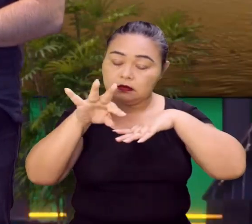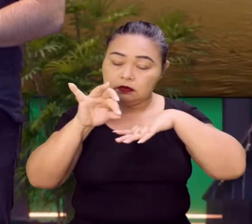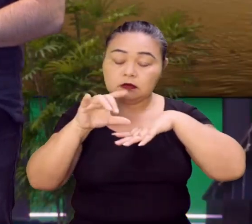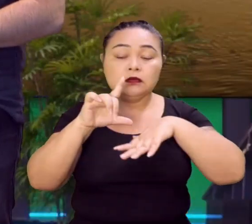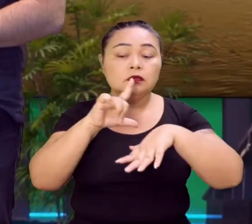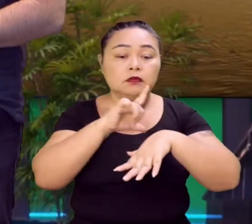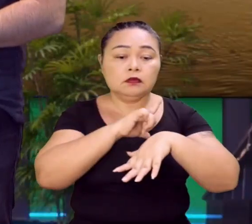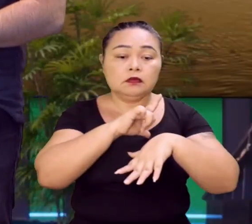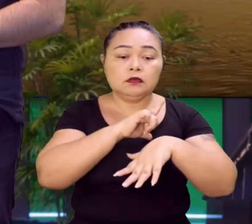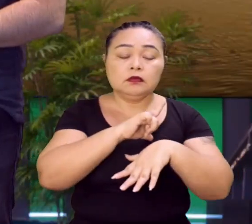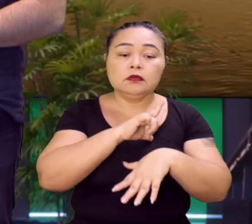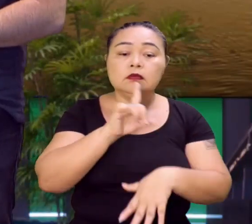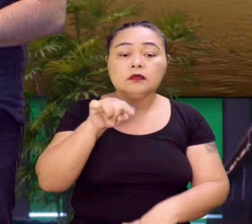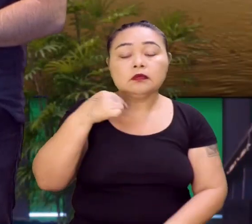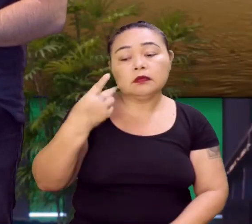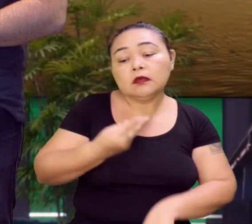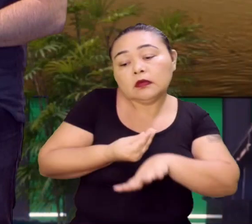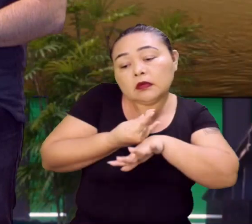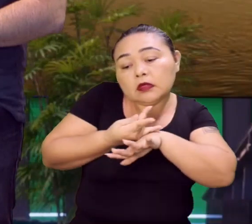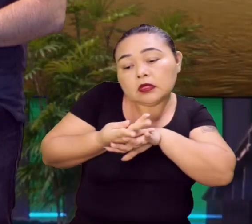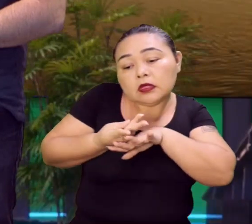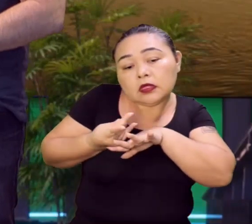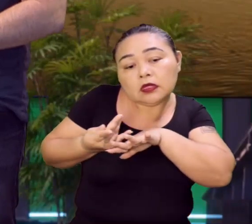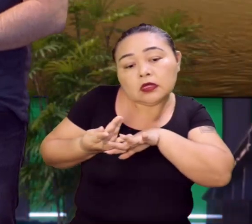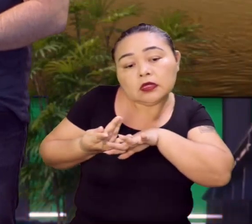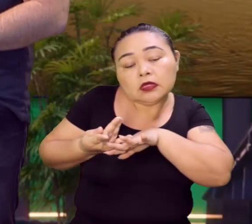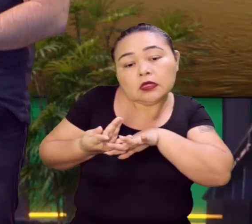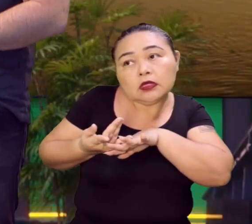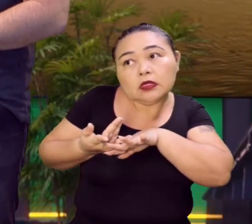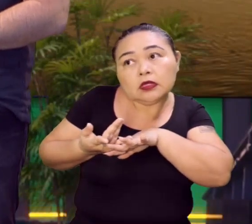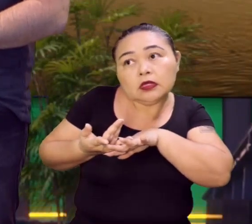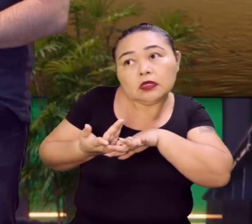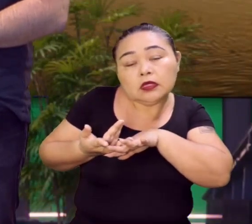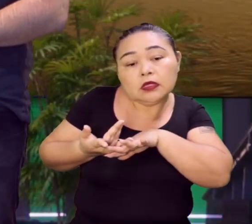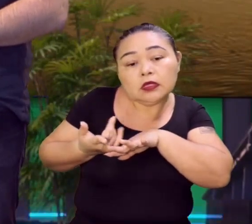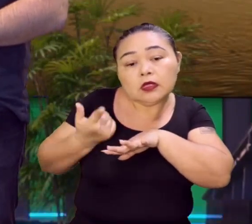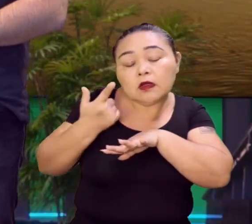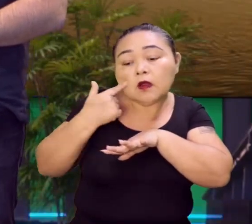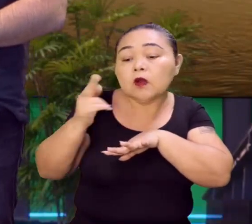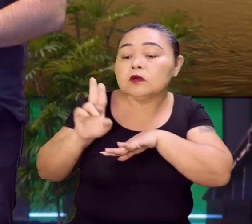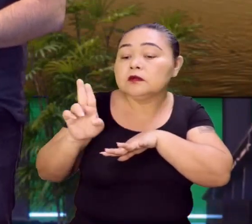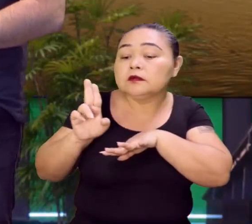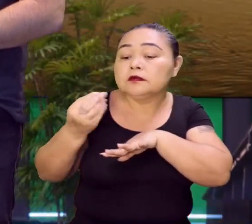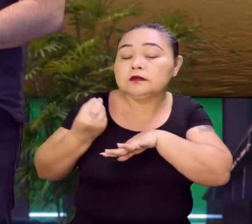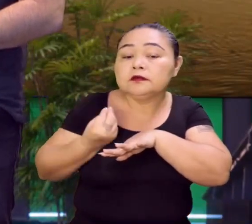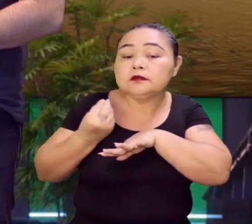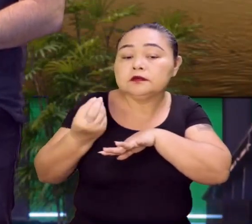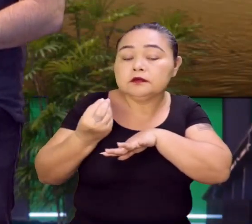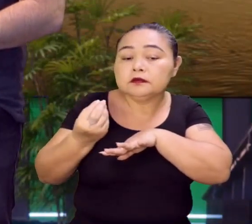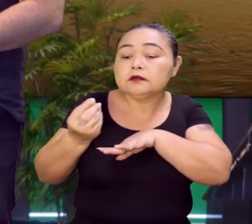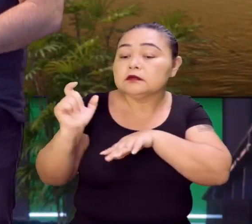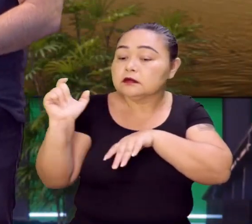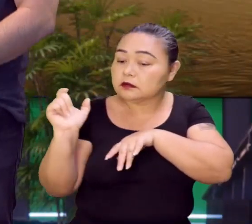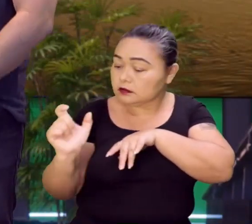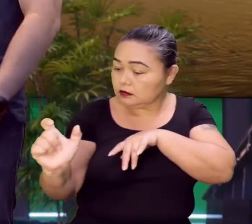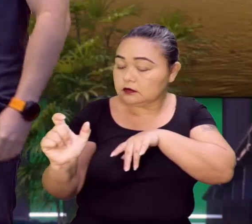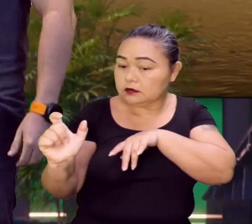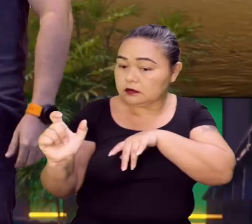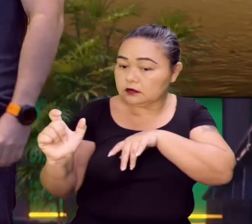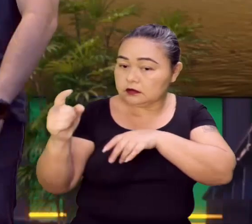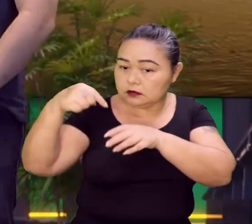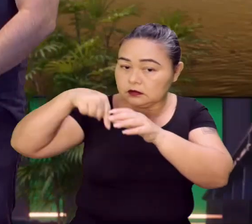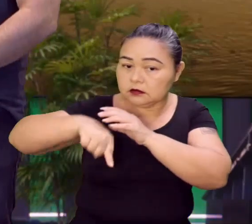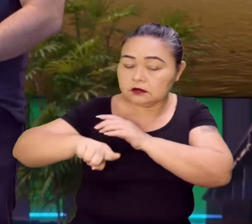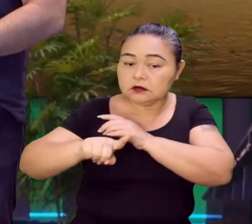erosão. Exatamente. Esse desgaste. Muito bem. E pelo próprio termo etimológico da